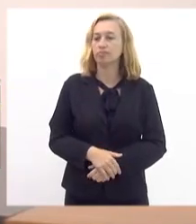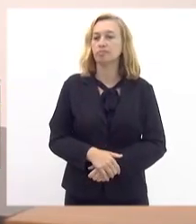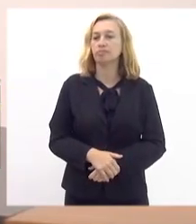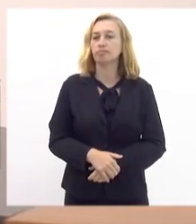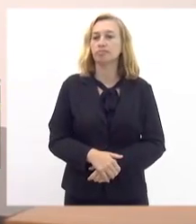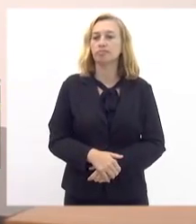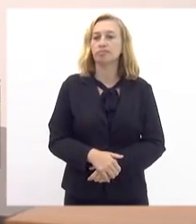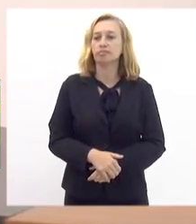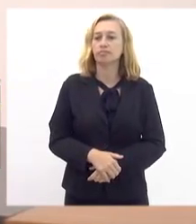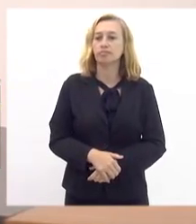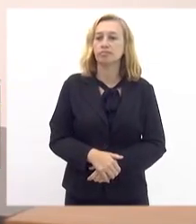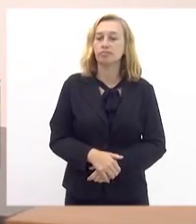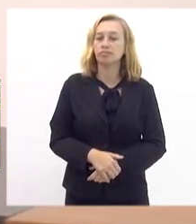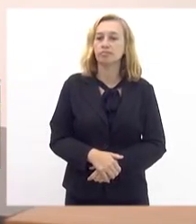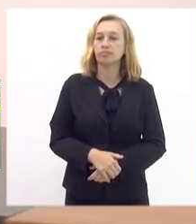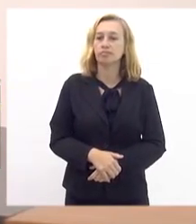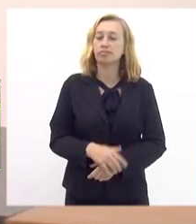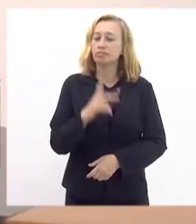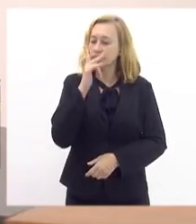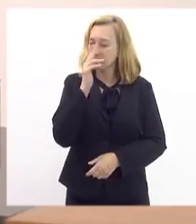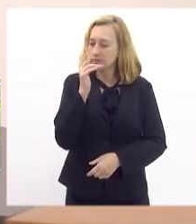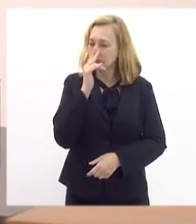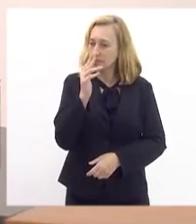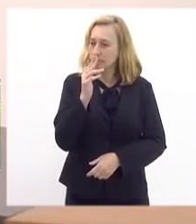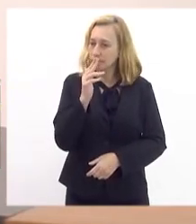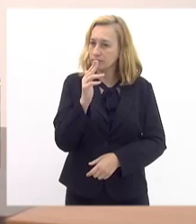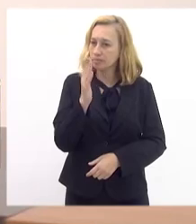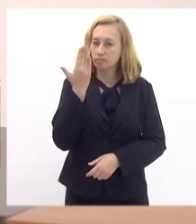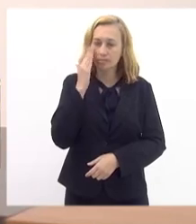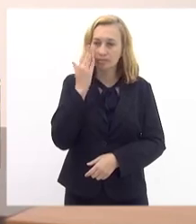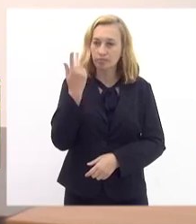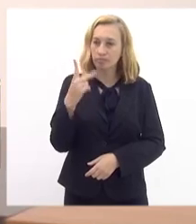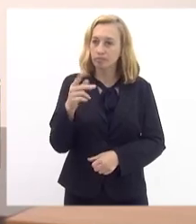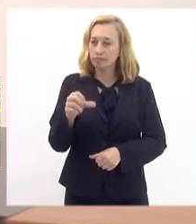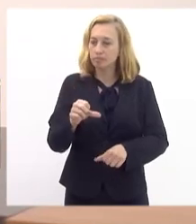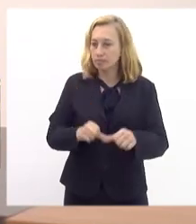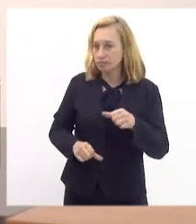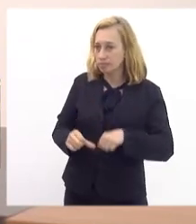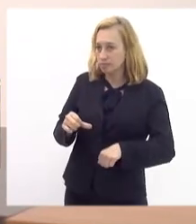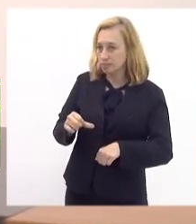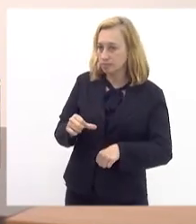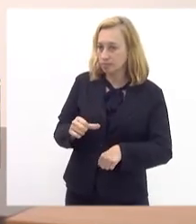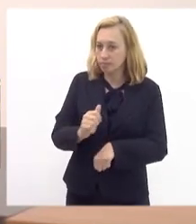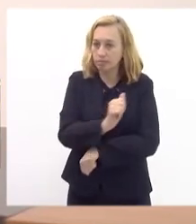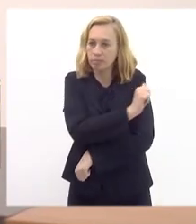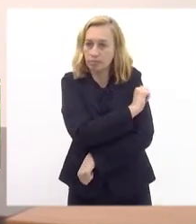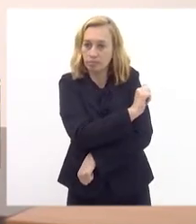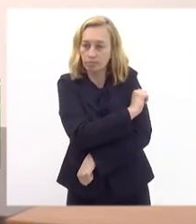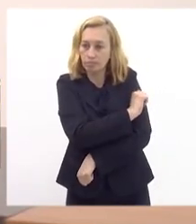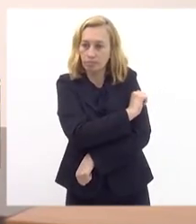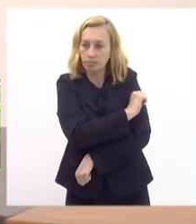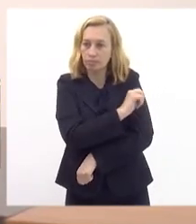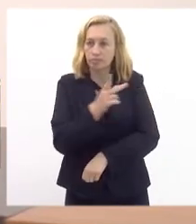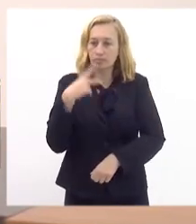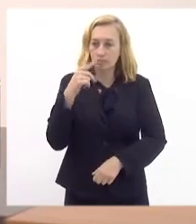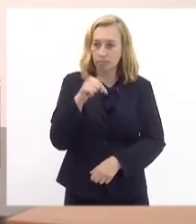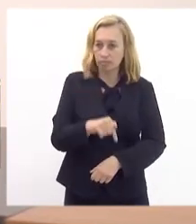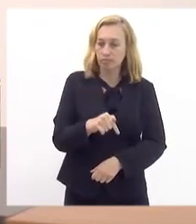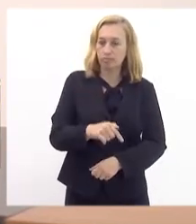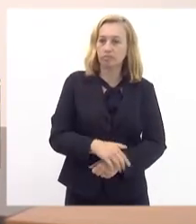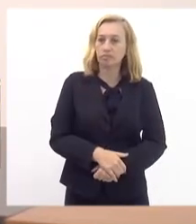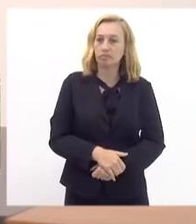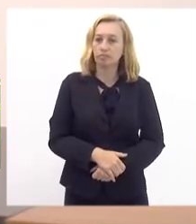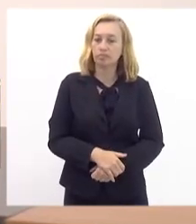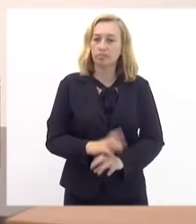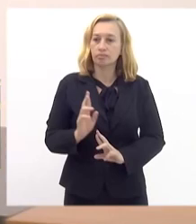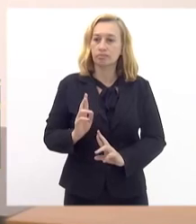cirurgia mas me parece que o entendimento dele é contrário ao entendimento do aluno que o colocou aqui como